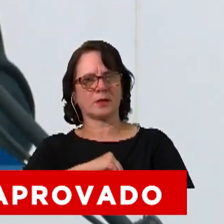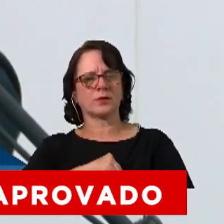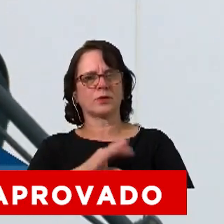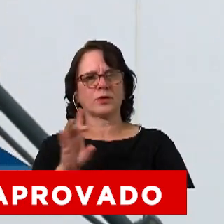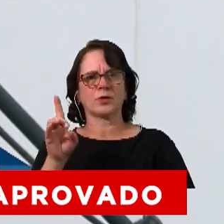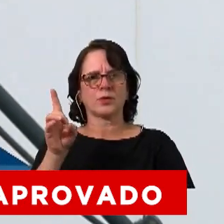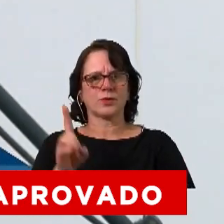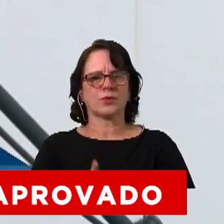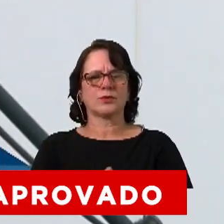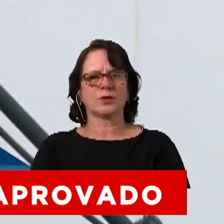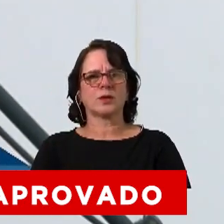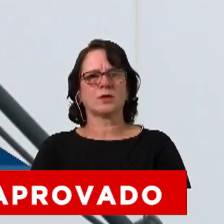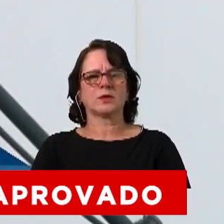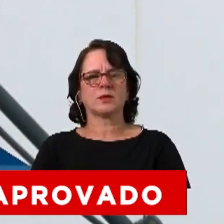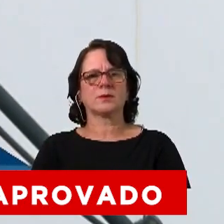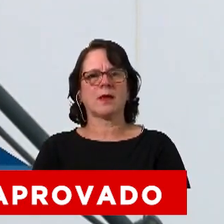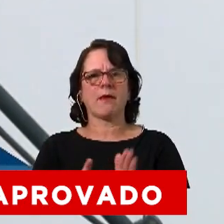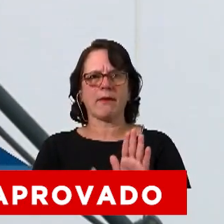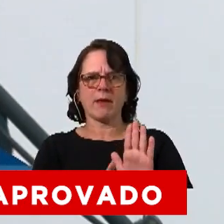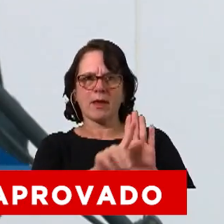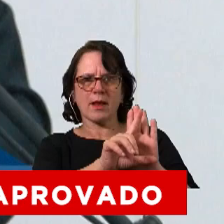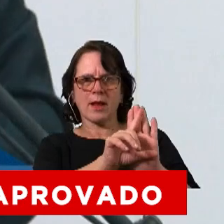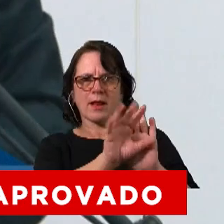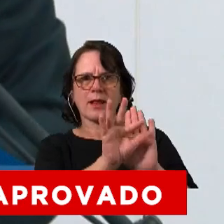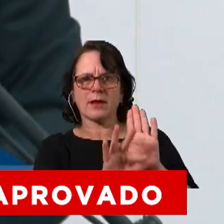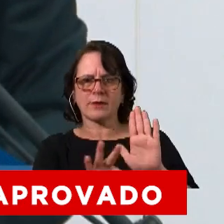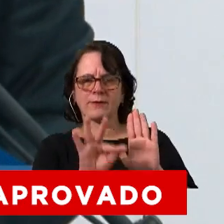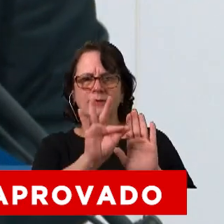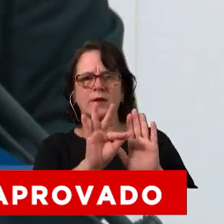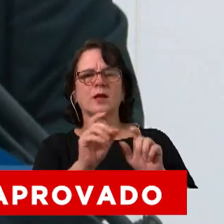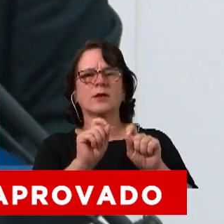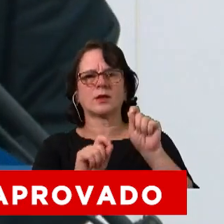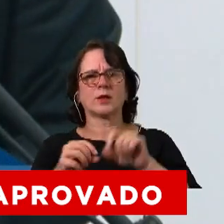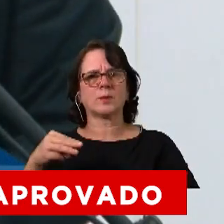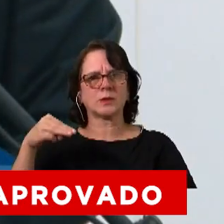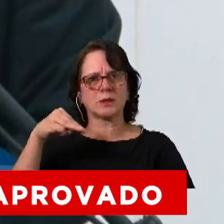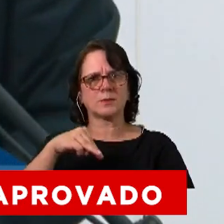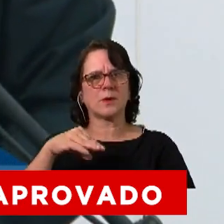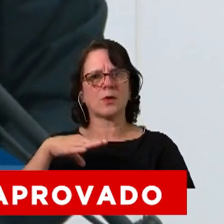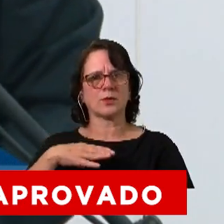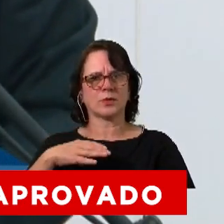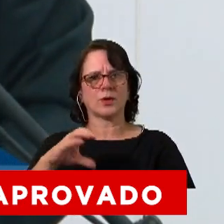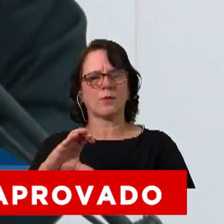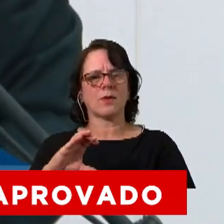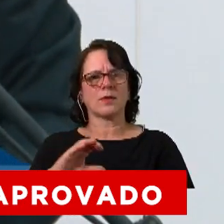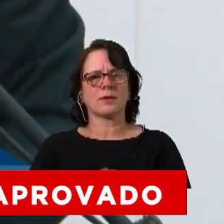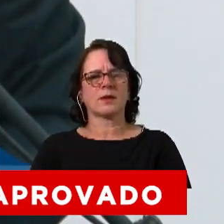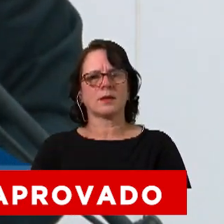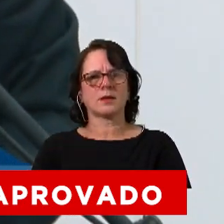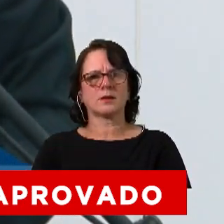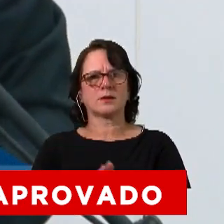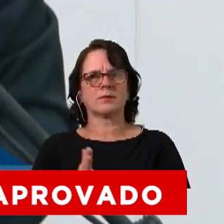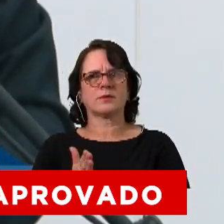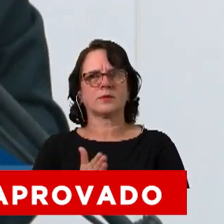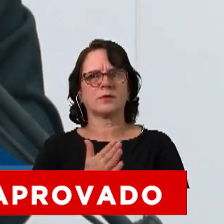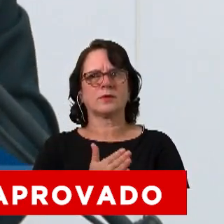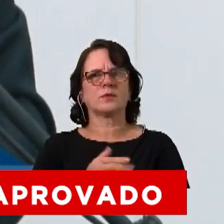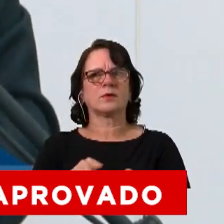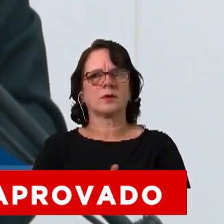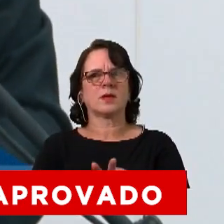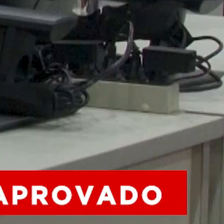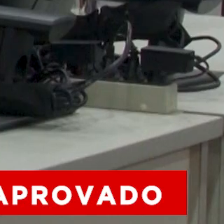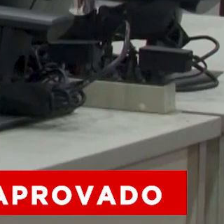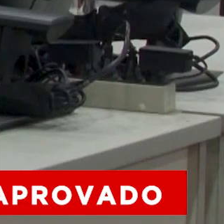direitos garantidos por lei federal, que a municipalidade em Cubatão coloca óbice e subterfúgios para